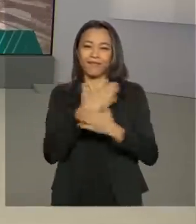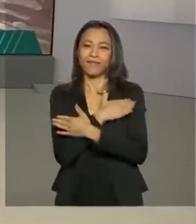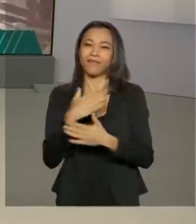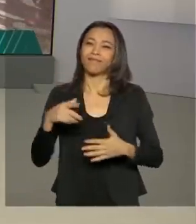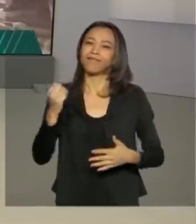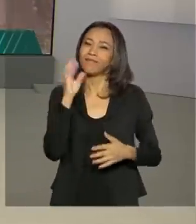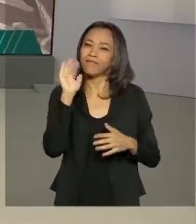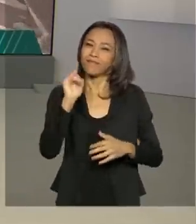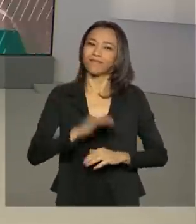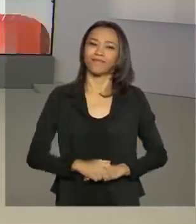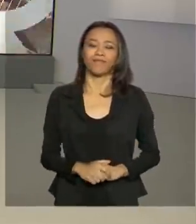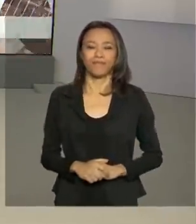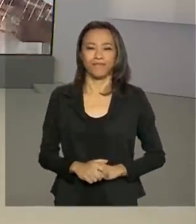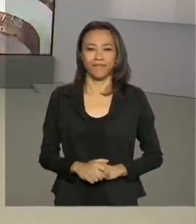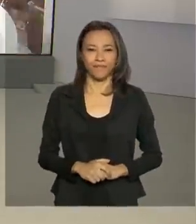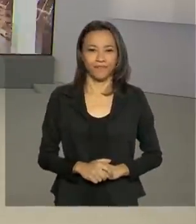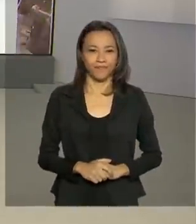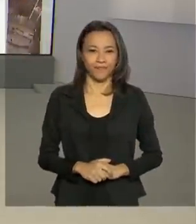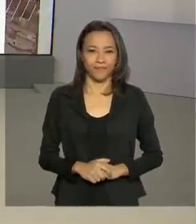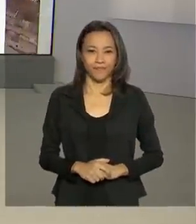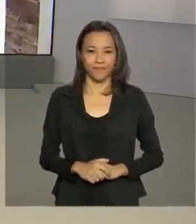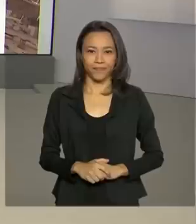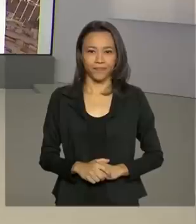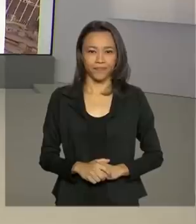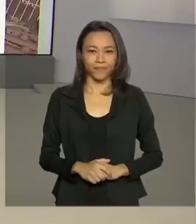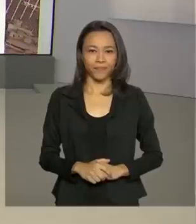tchau e